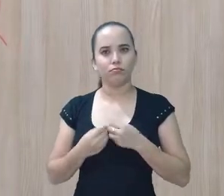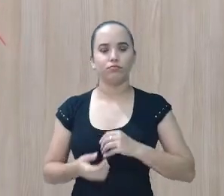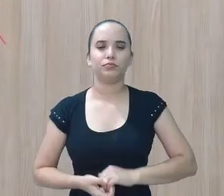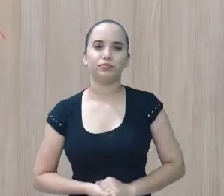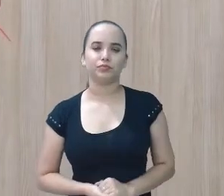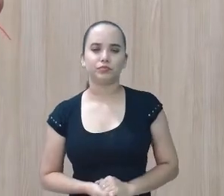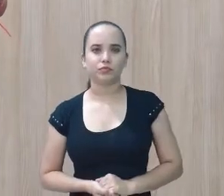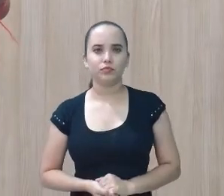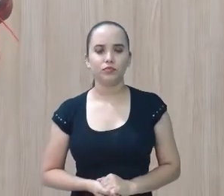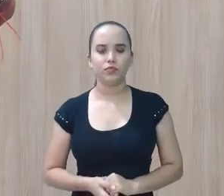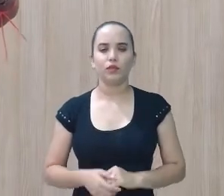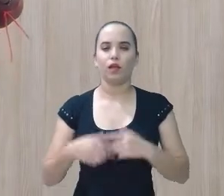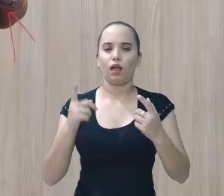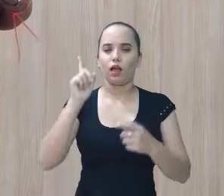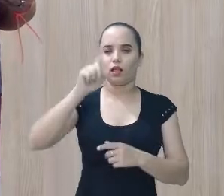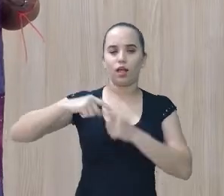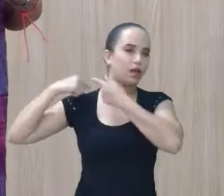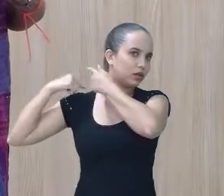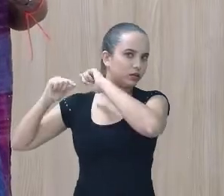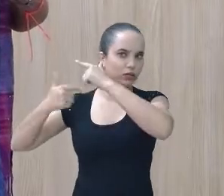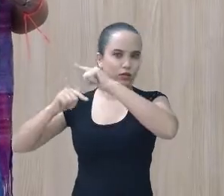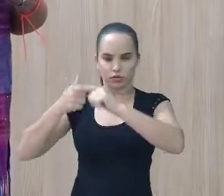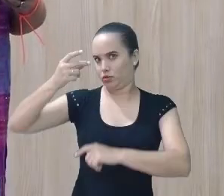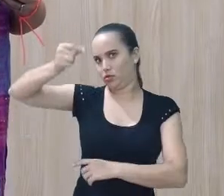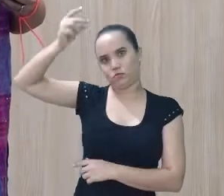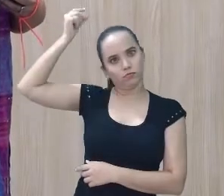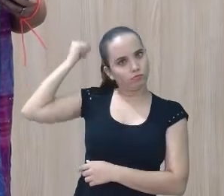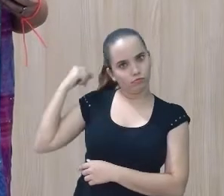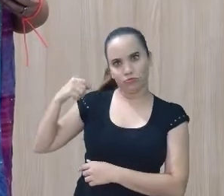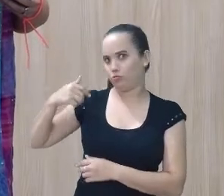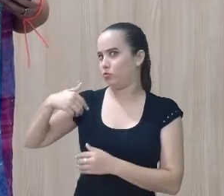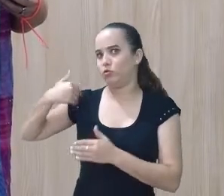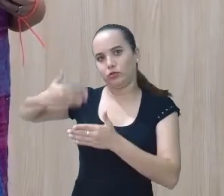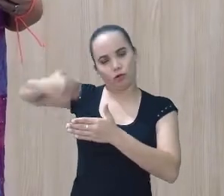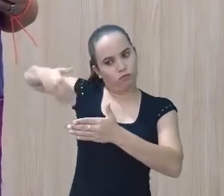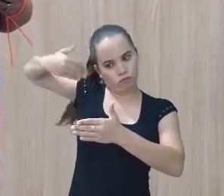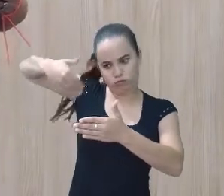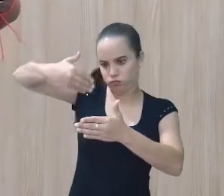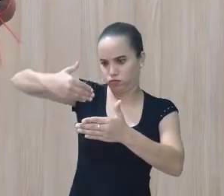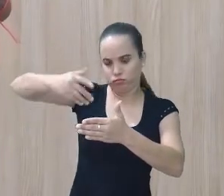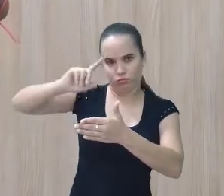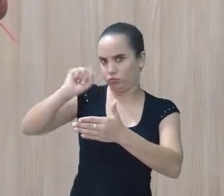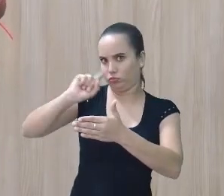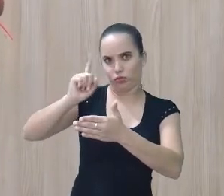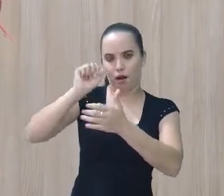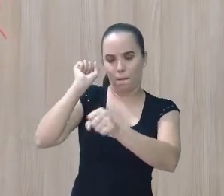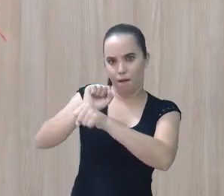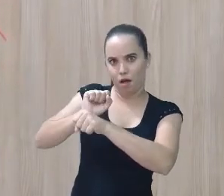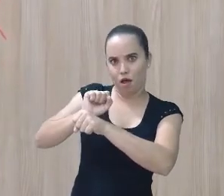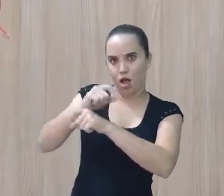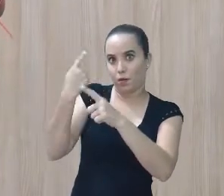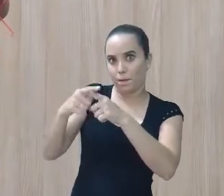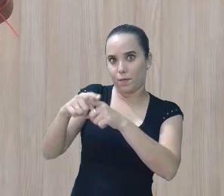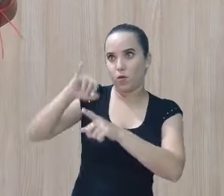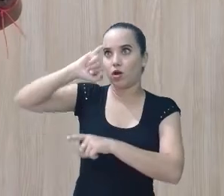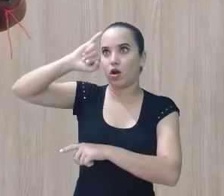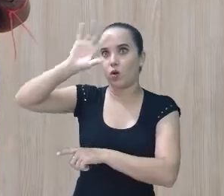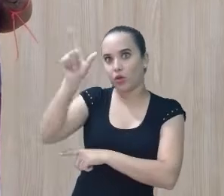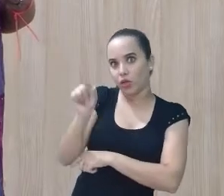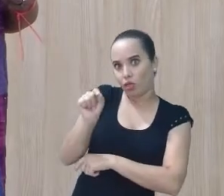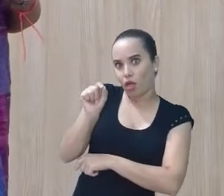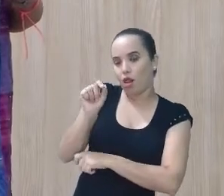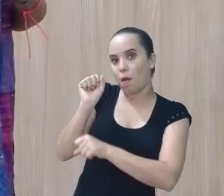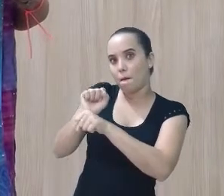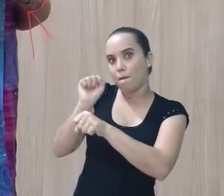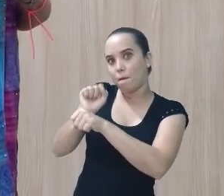a tradição clássica não se extinguiu durante a Idade Média, devido aos esforços dos italianos dos séculos XV